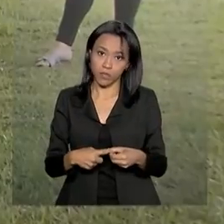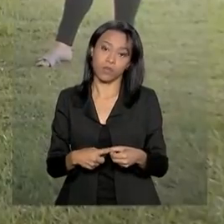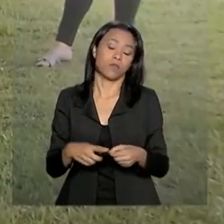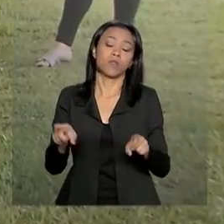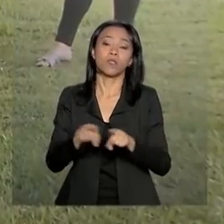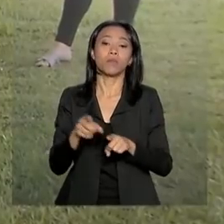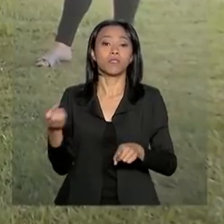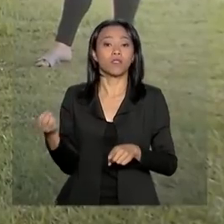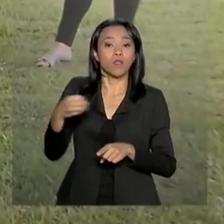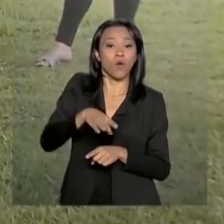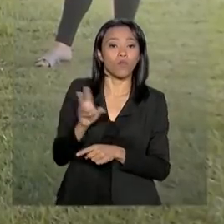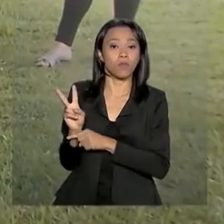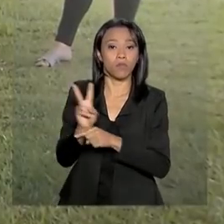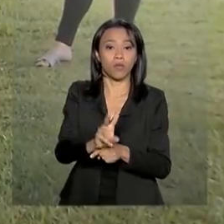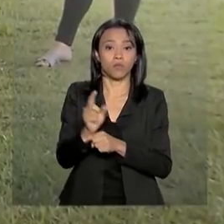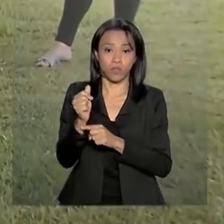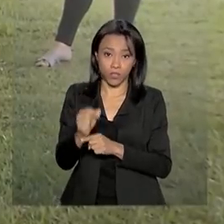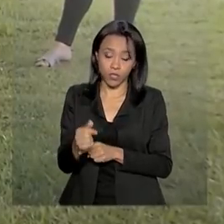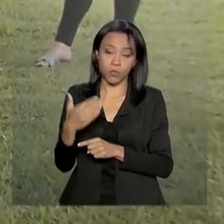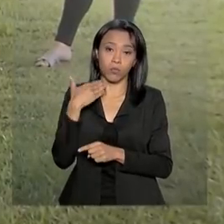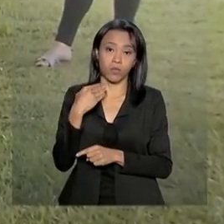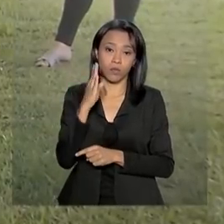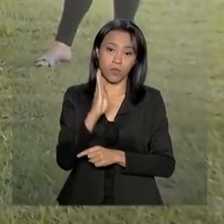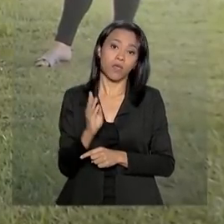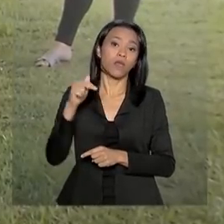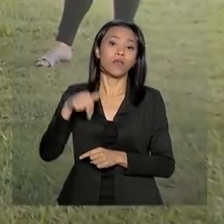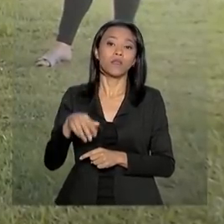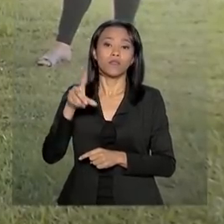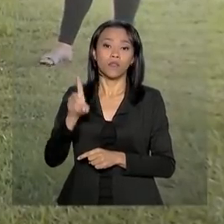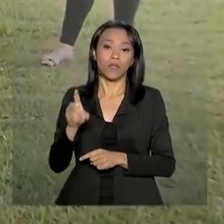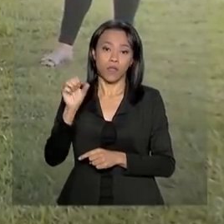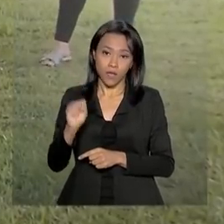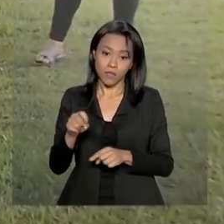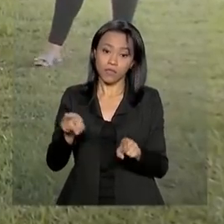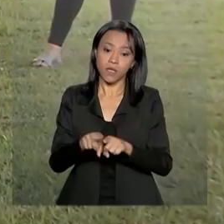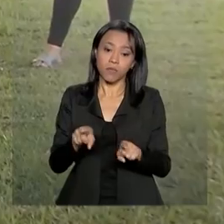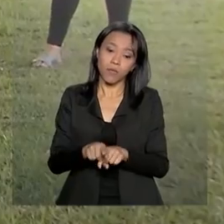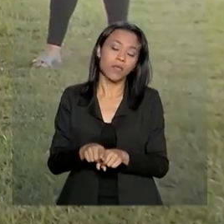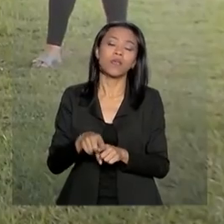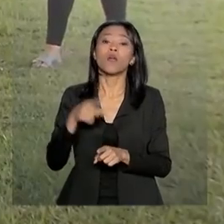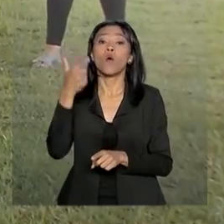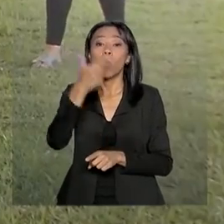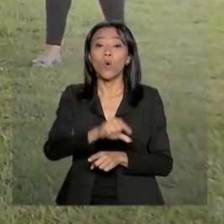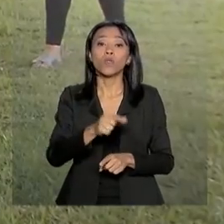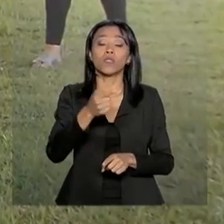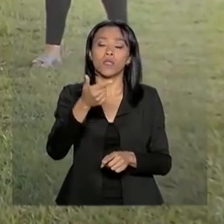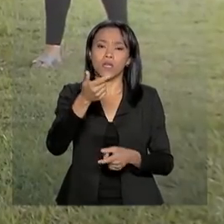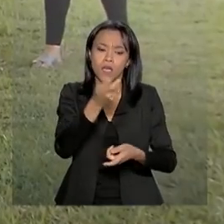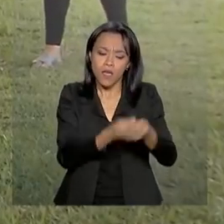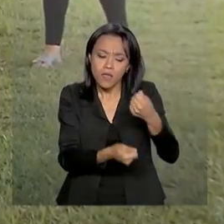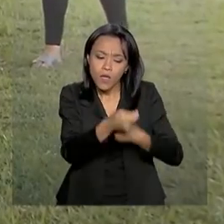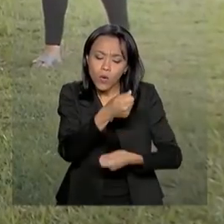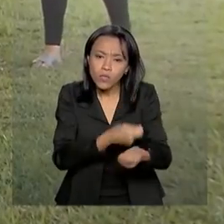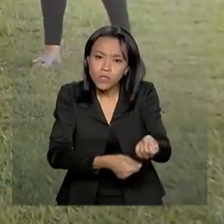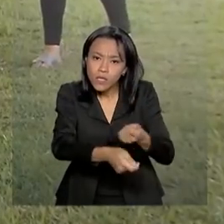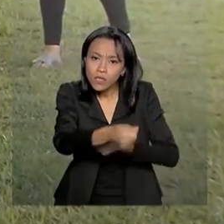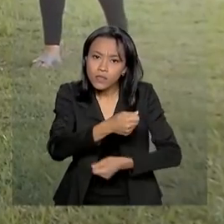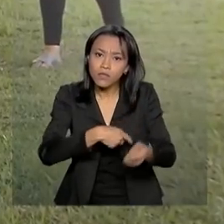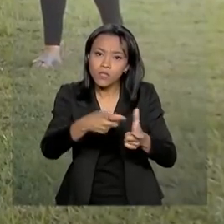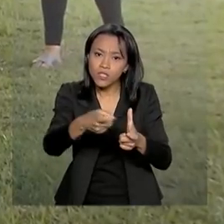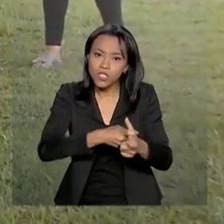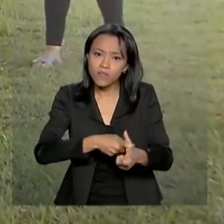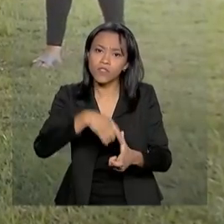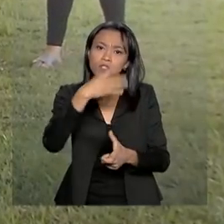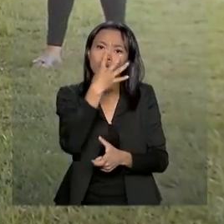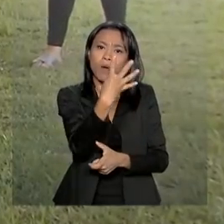nova linha de crédito, o BNDES também vai permitir o refinanciamento das dívidas de 4.800 empresas